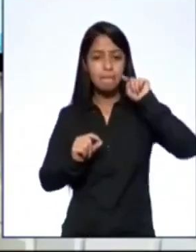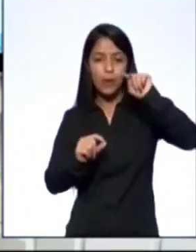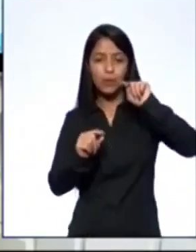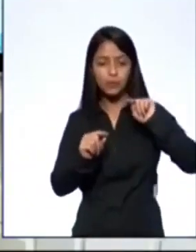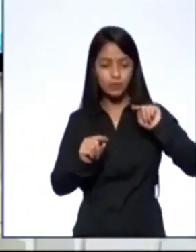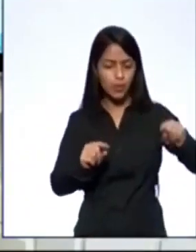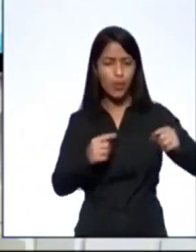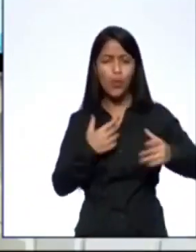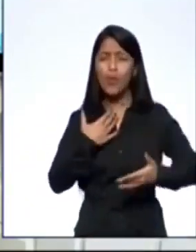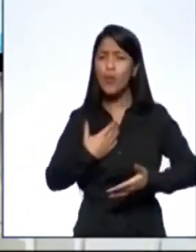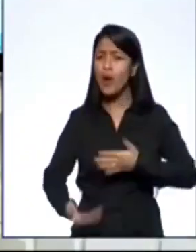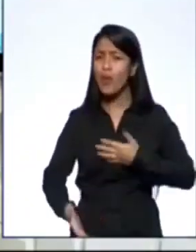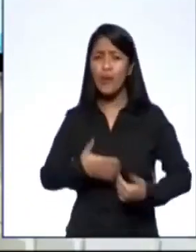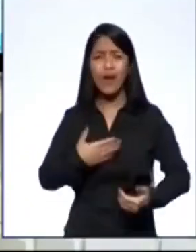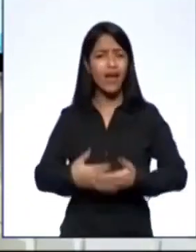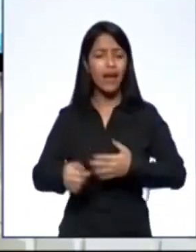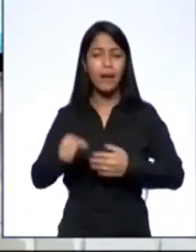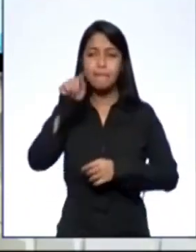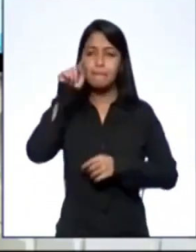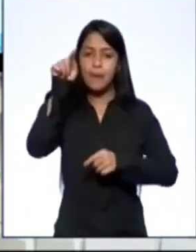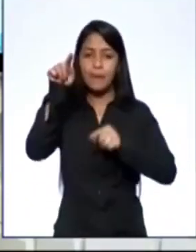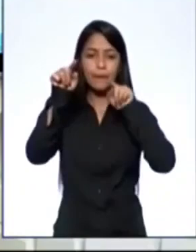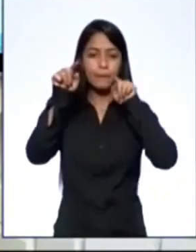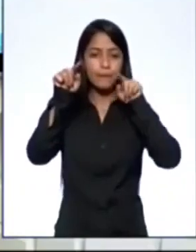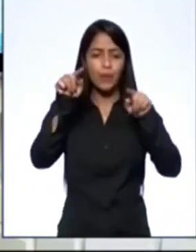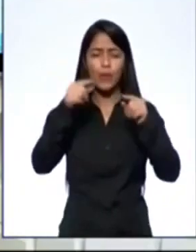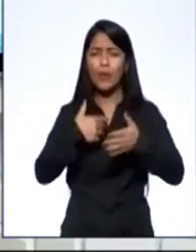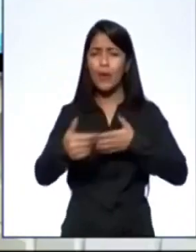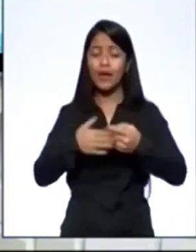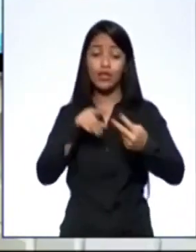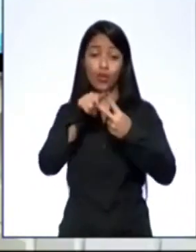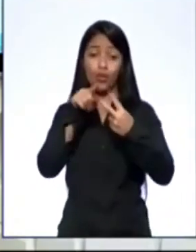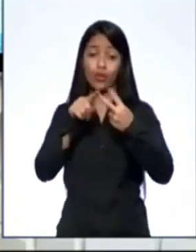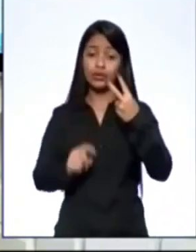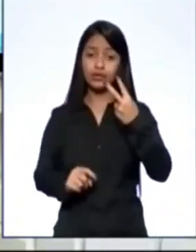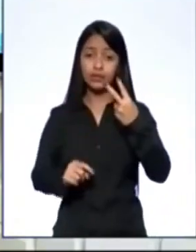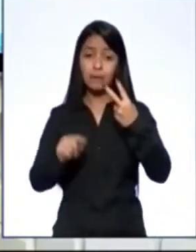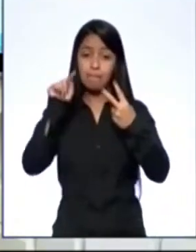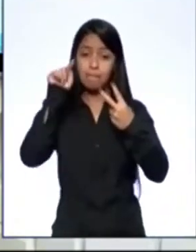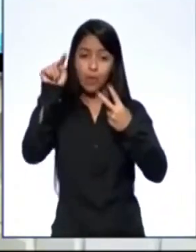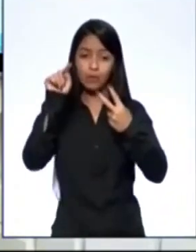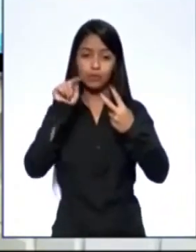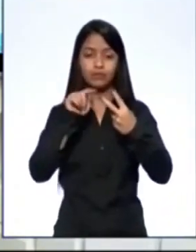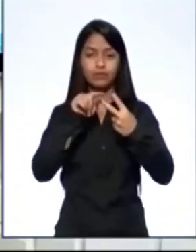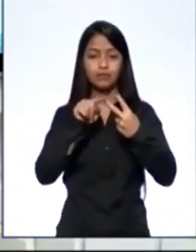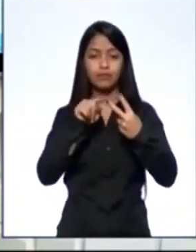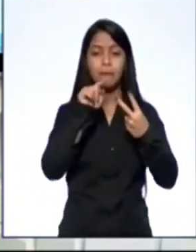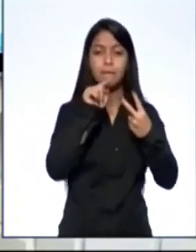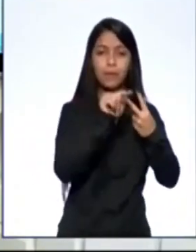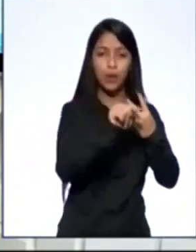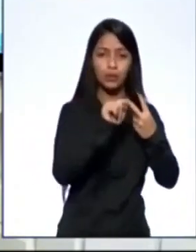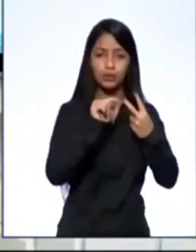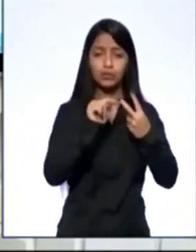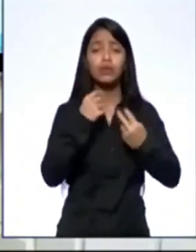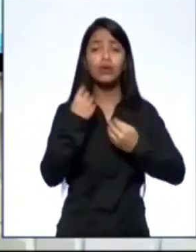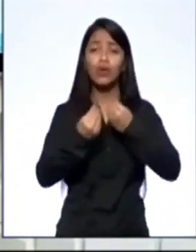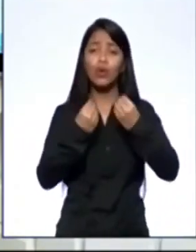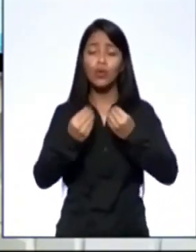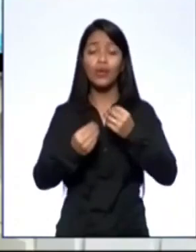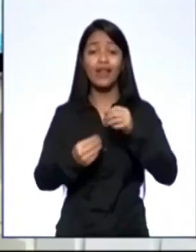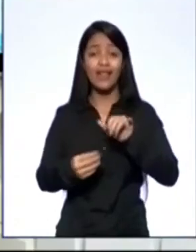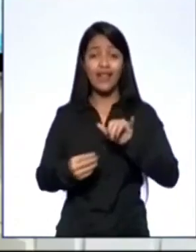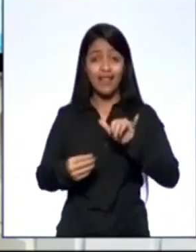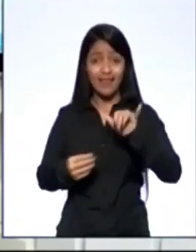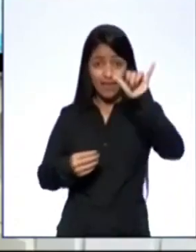galera quaisquer: não importa você pega o y e